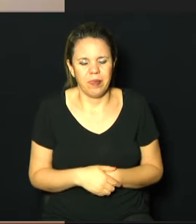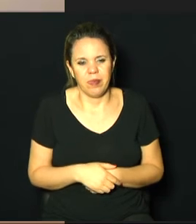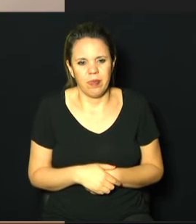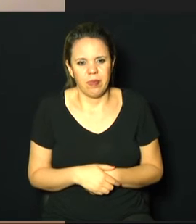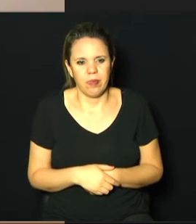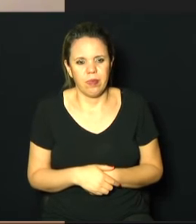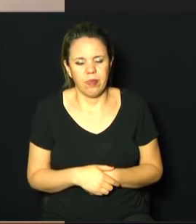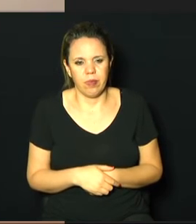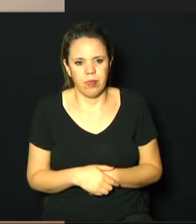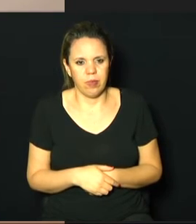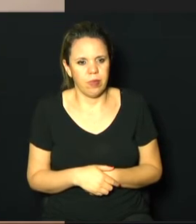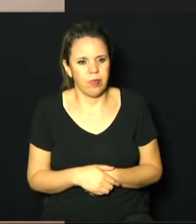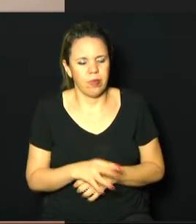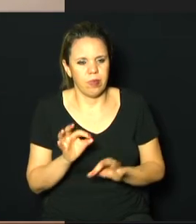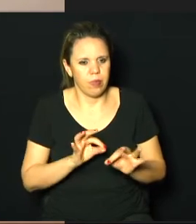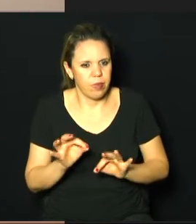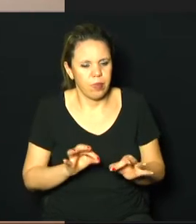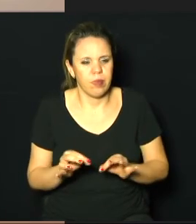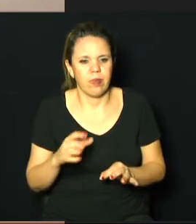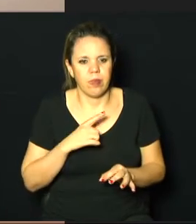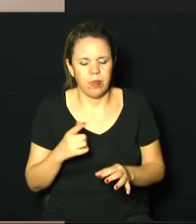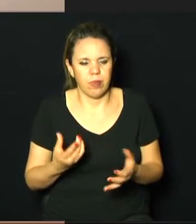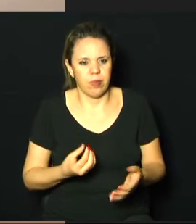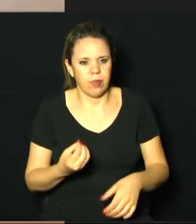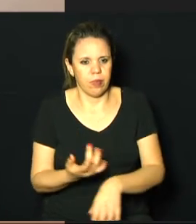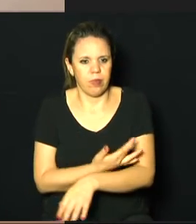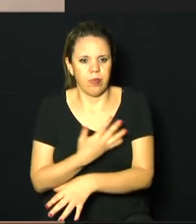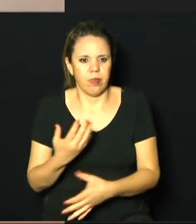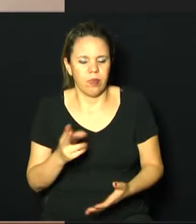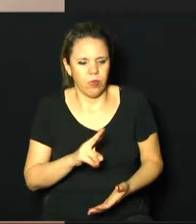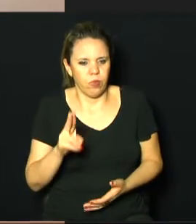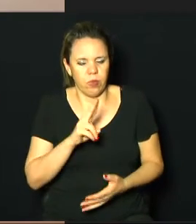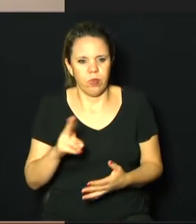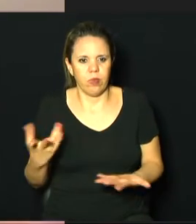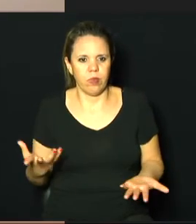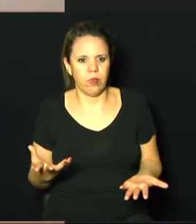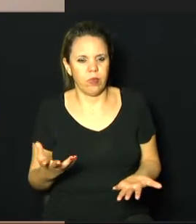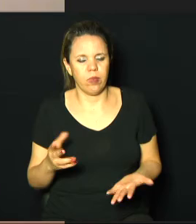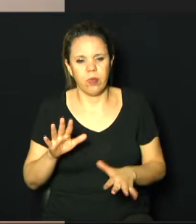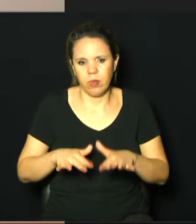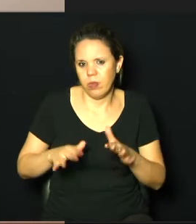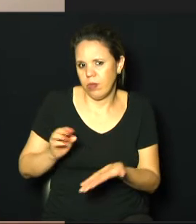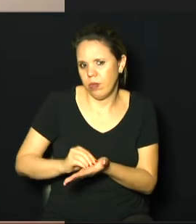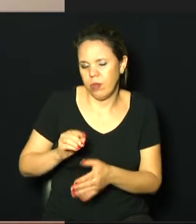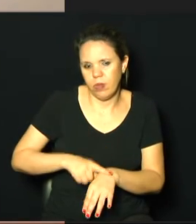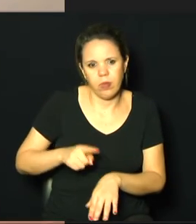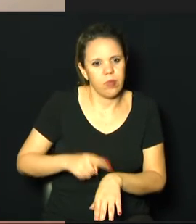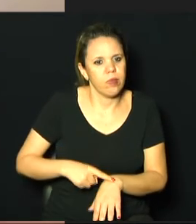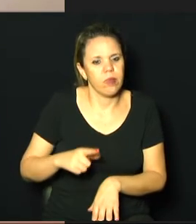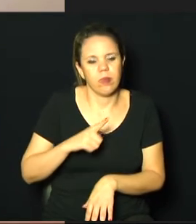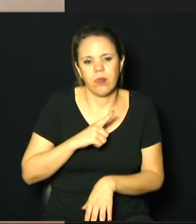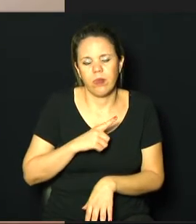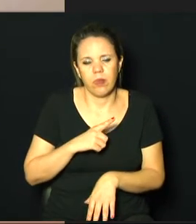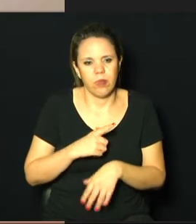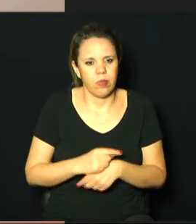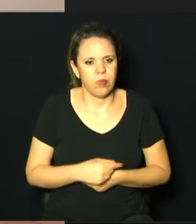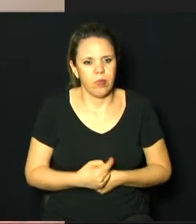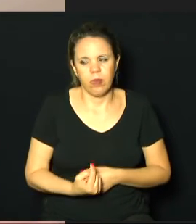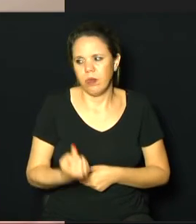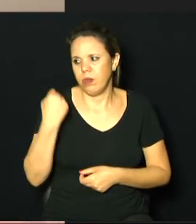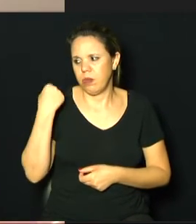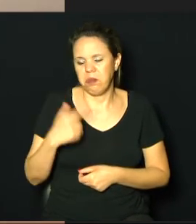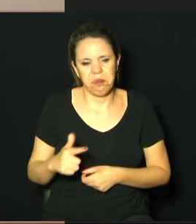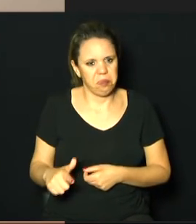sim. A criatividade tem aflorado, né? De novo, a falta de tempo que nós não, né, o tempo que